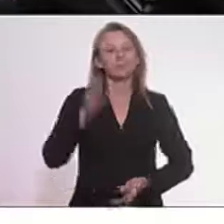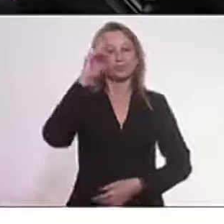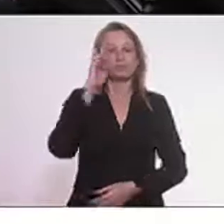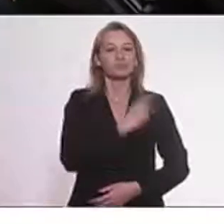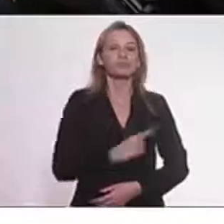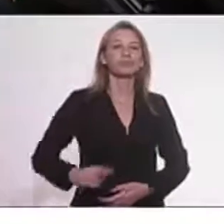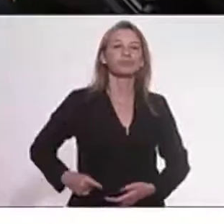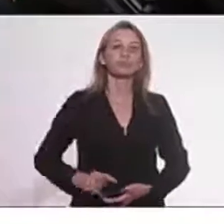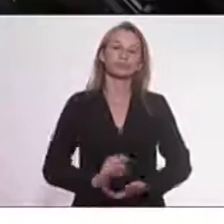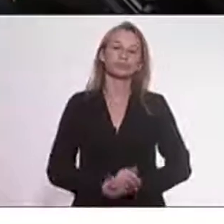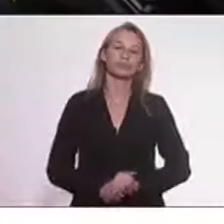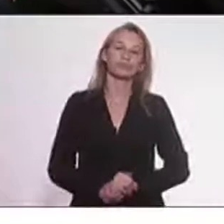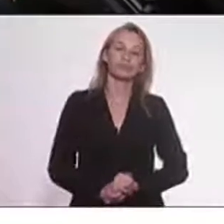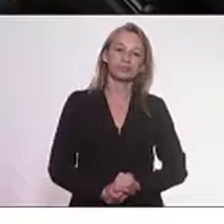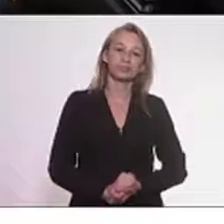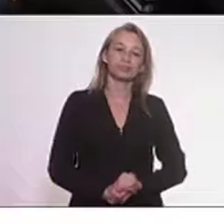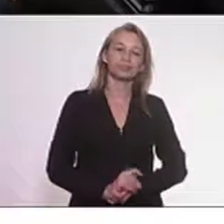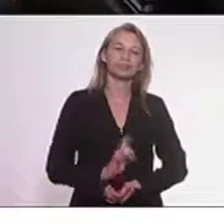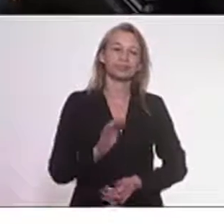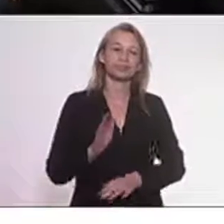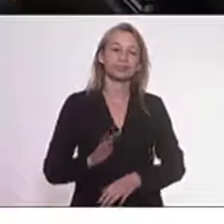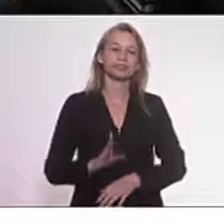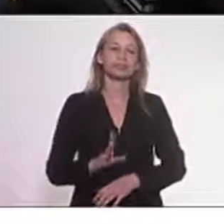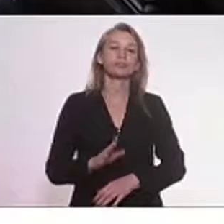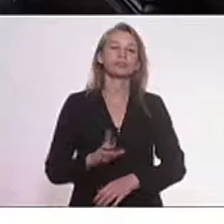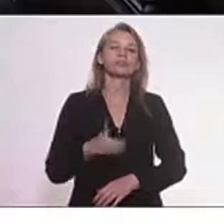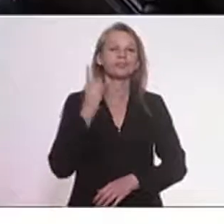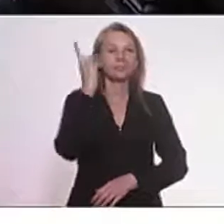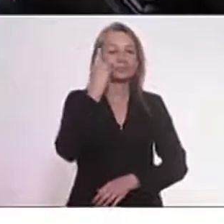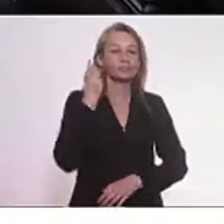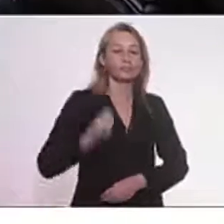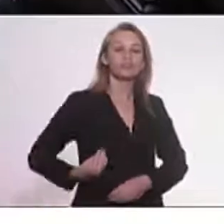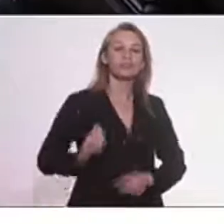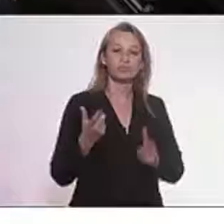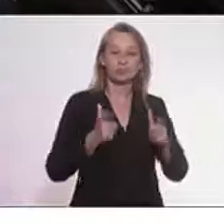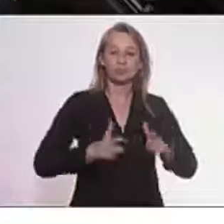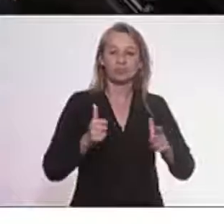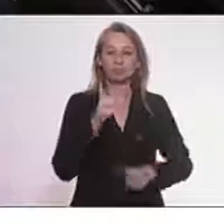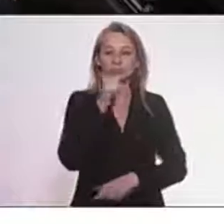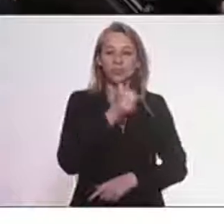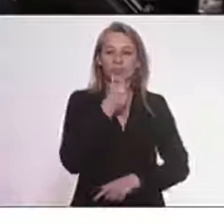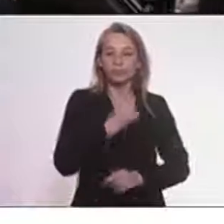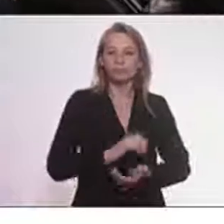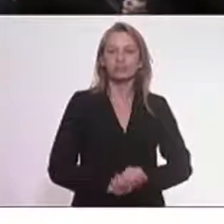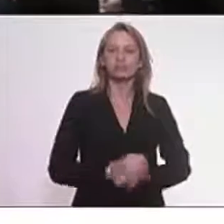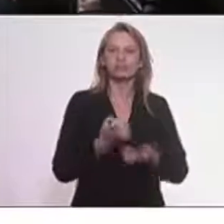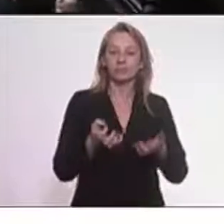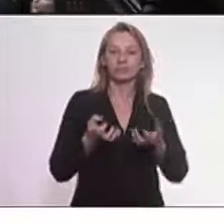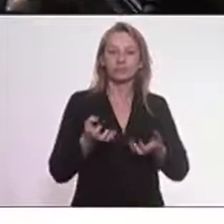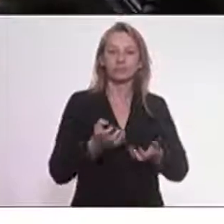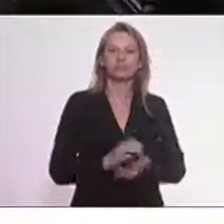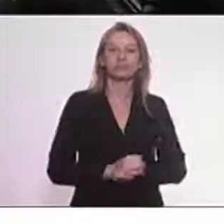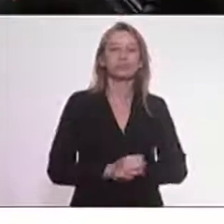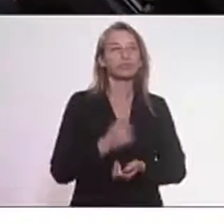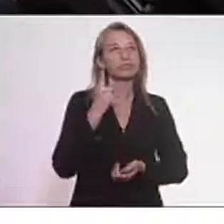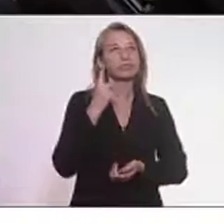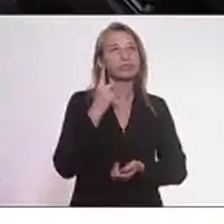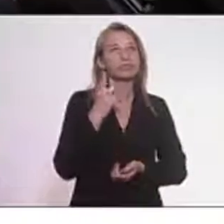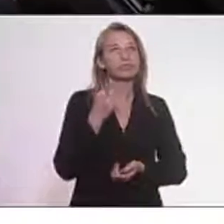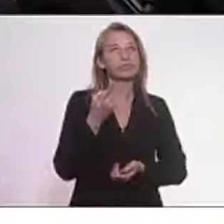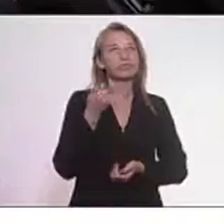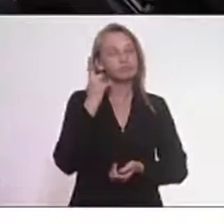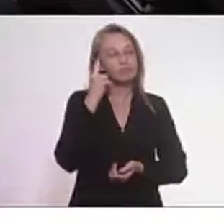Senhor presidente, demais deputados e deputadas presentes, queria tecer aqui algumas palavras e